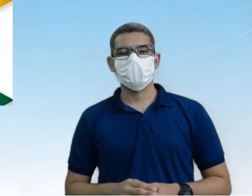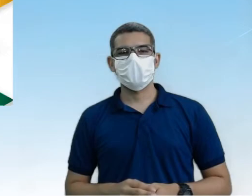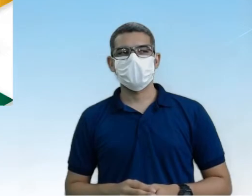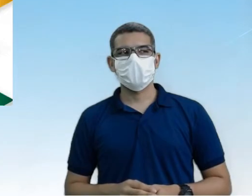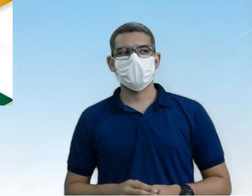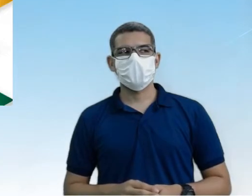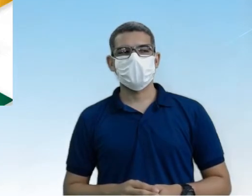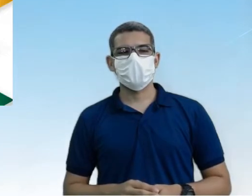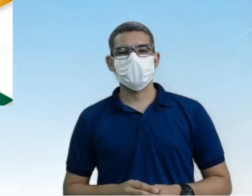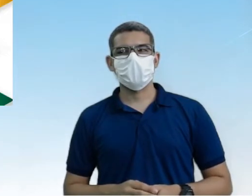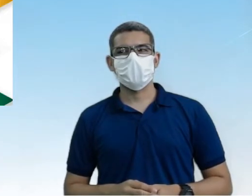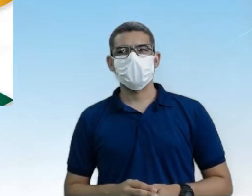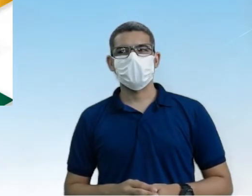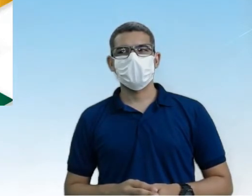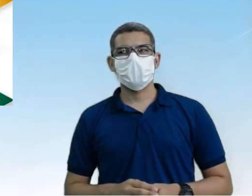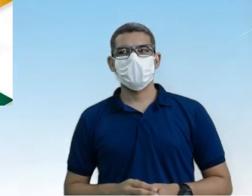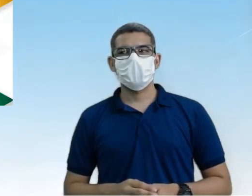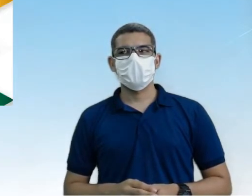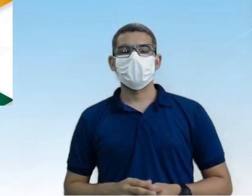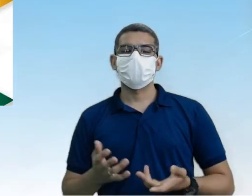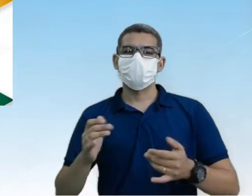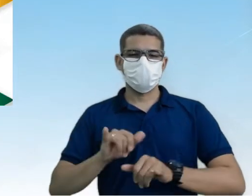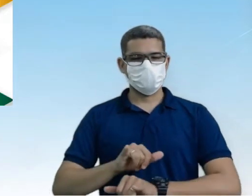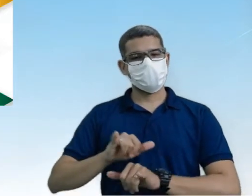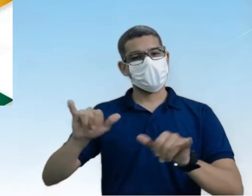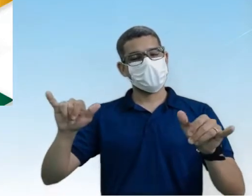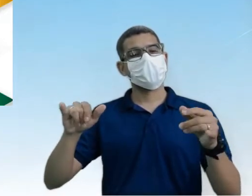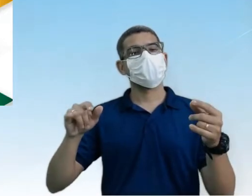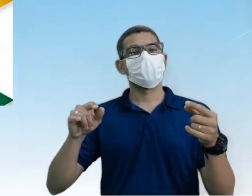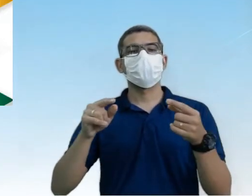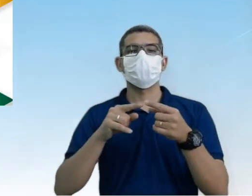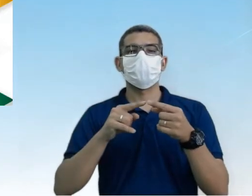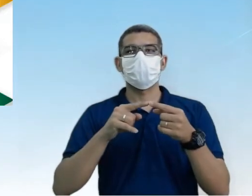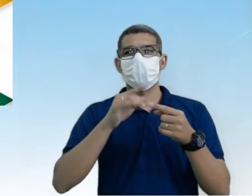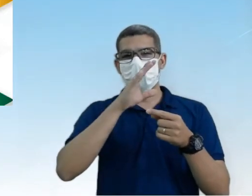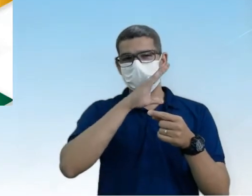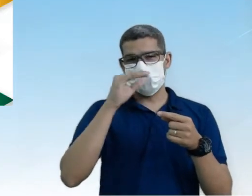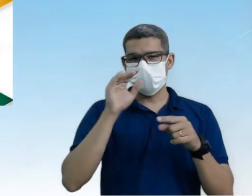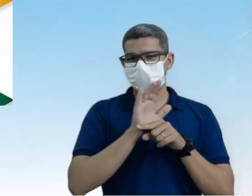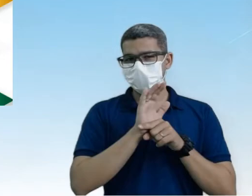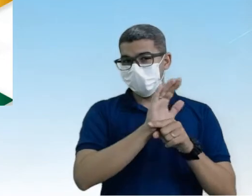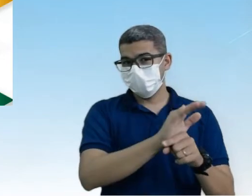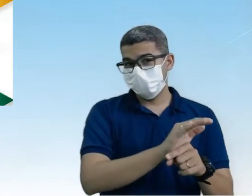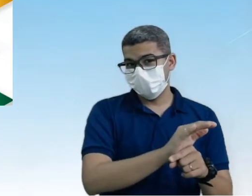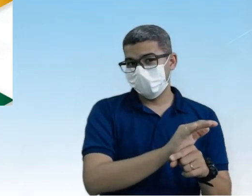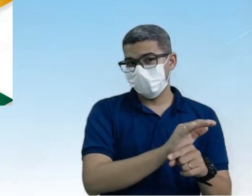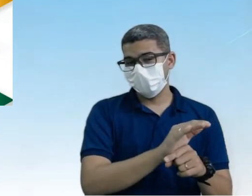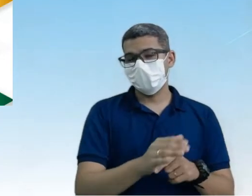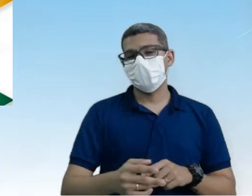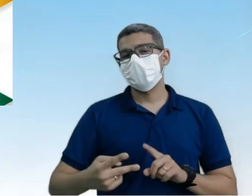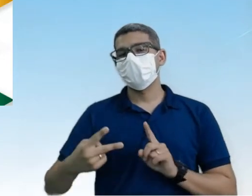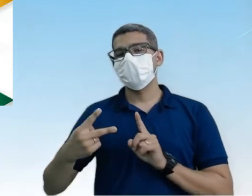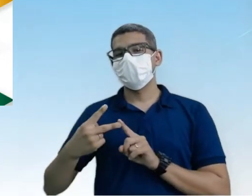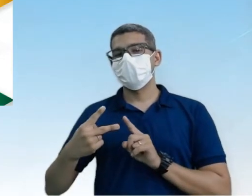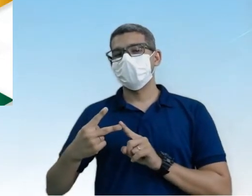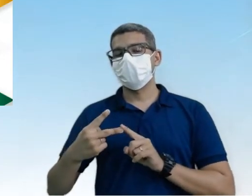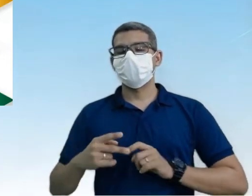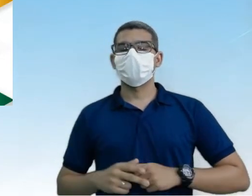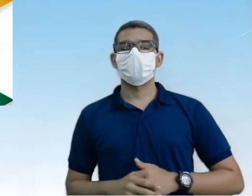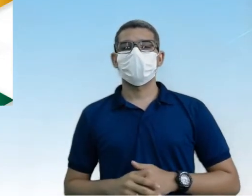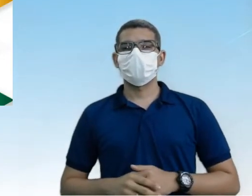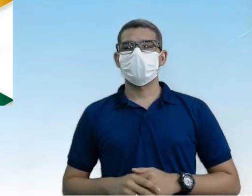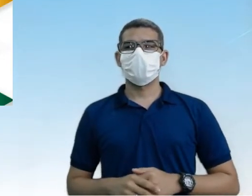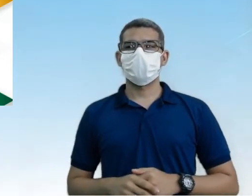adults. Os anúncios, eles falam para você ajudar adultos. Number 2, the children are from the